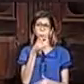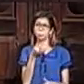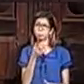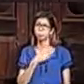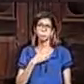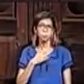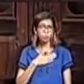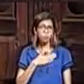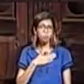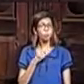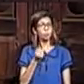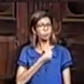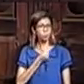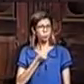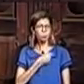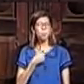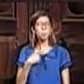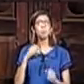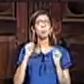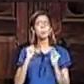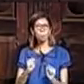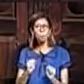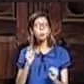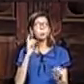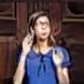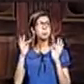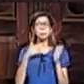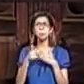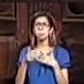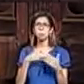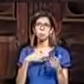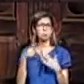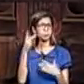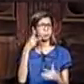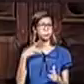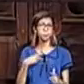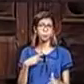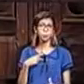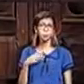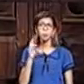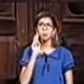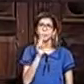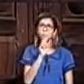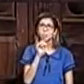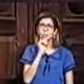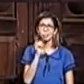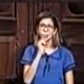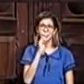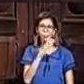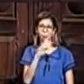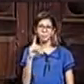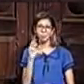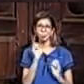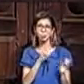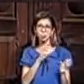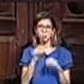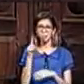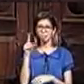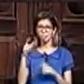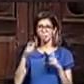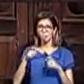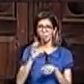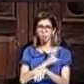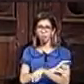números me dão direito de pensar o que eu quiser. E quando eu olho o exemplo da Coordenadoria de Educação de Campos,